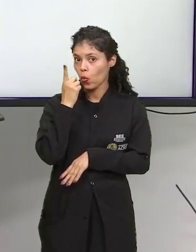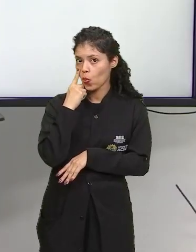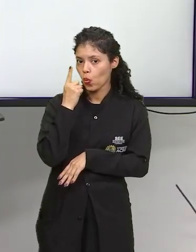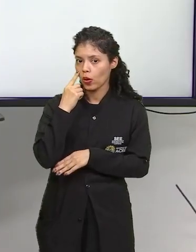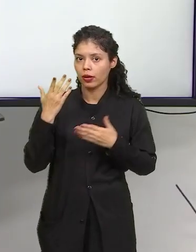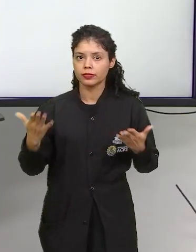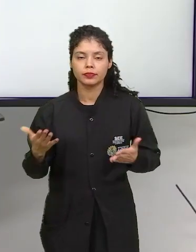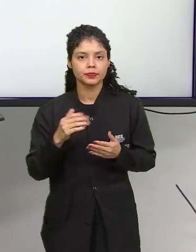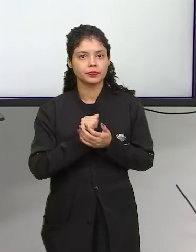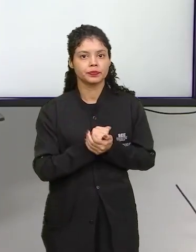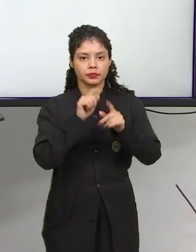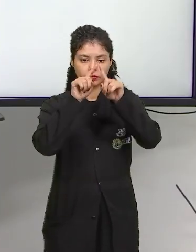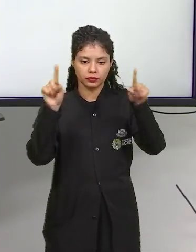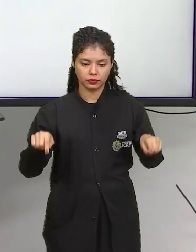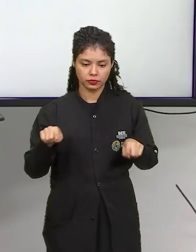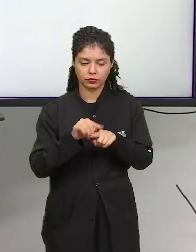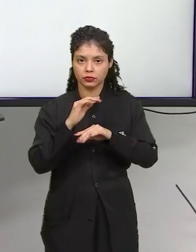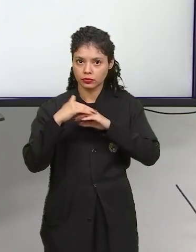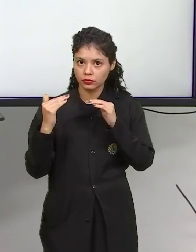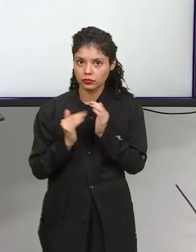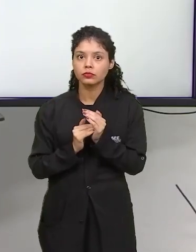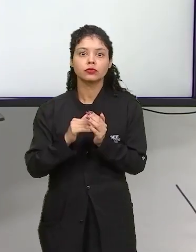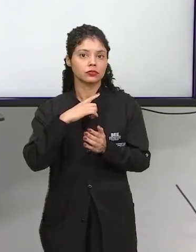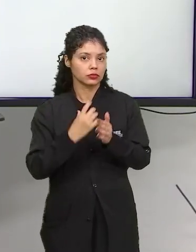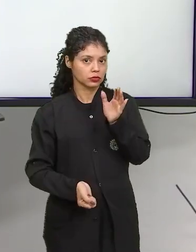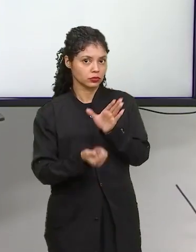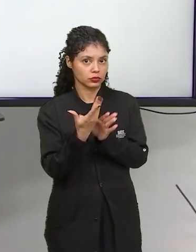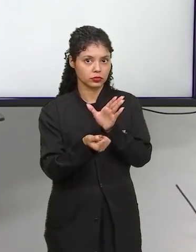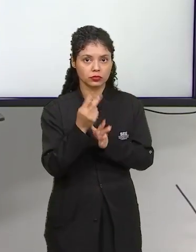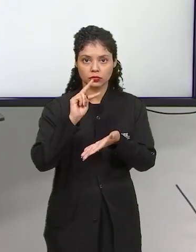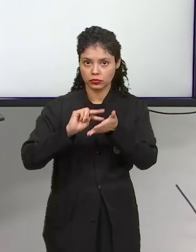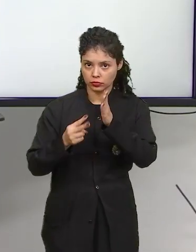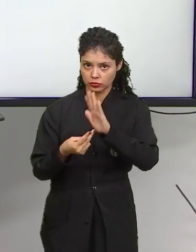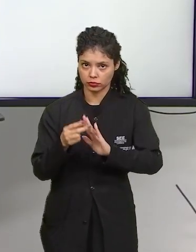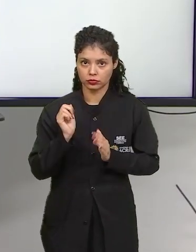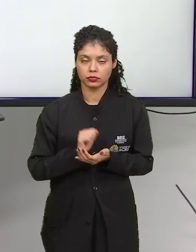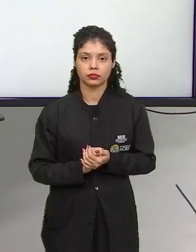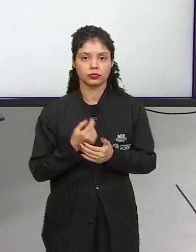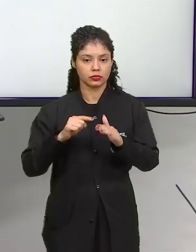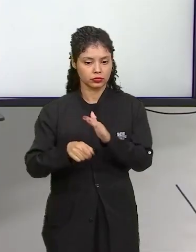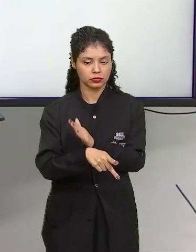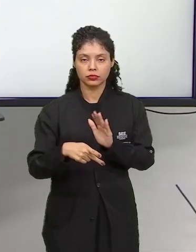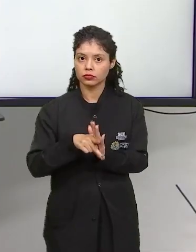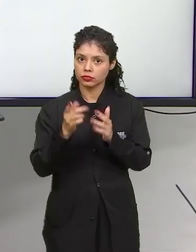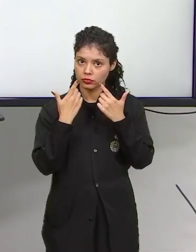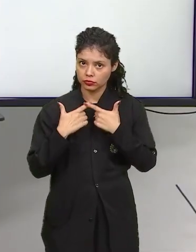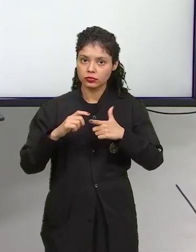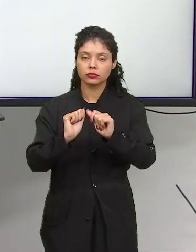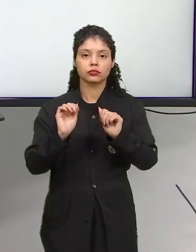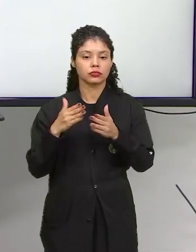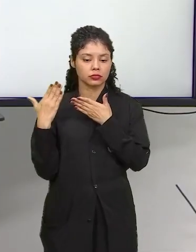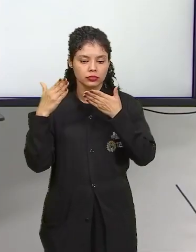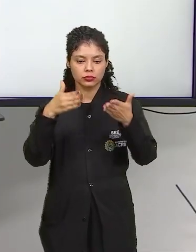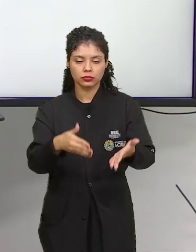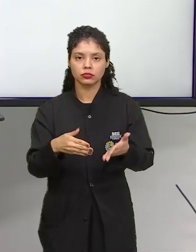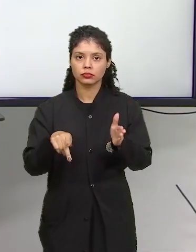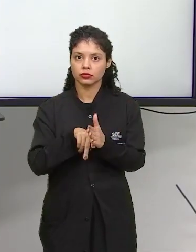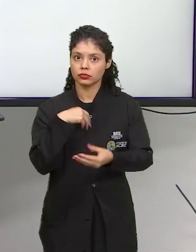olhar, um quadro, tudo que crie significado. Então, dentro da linguagem, eu estou